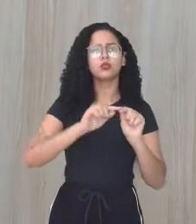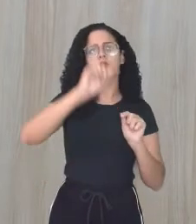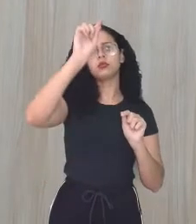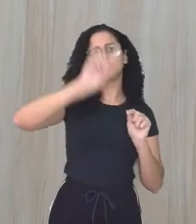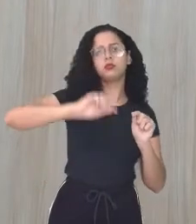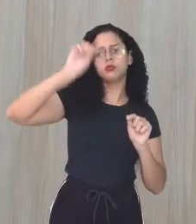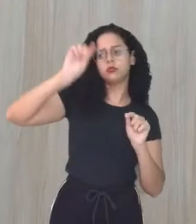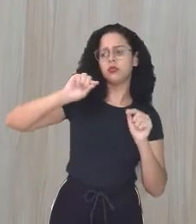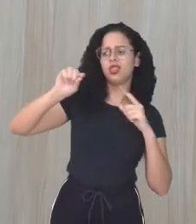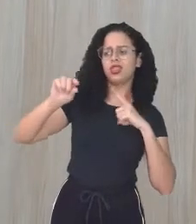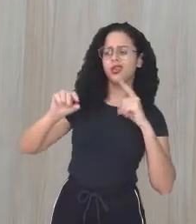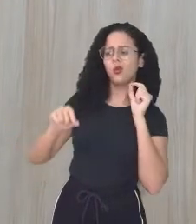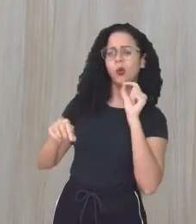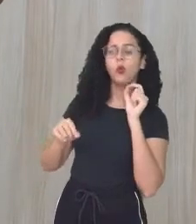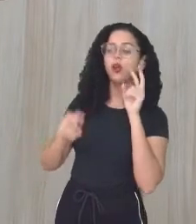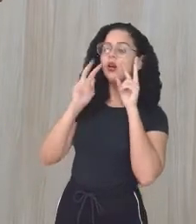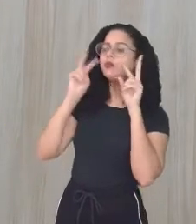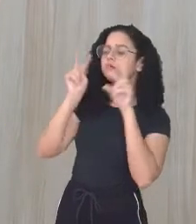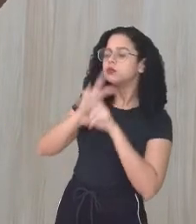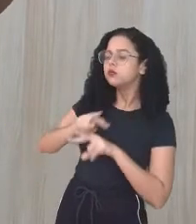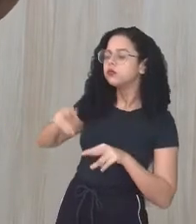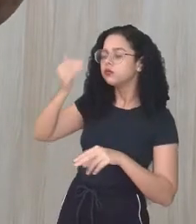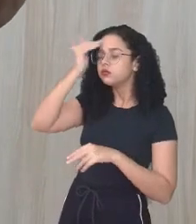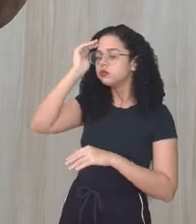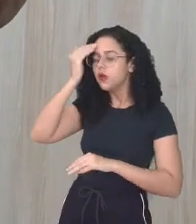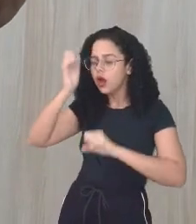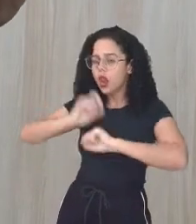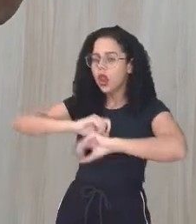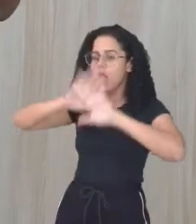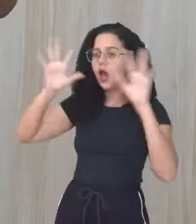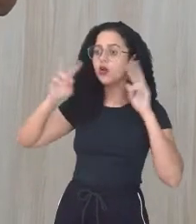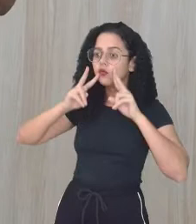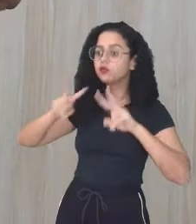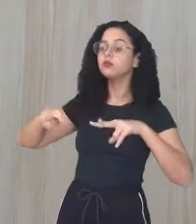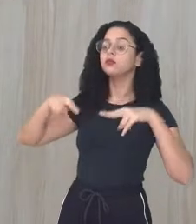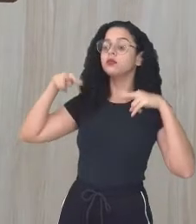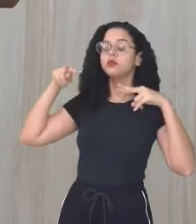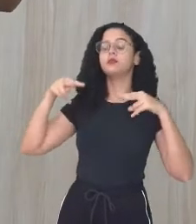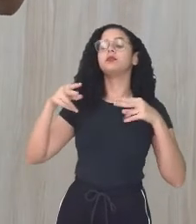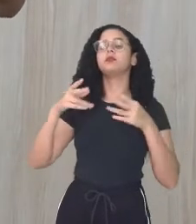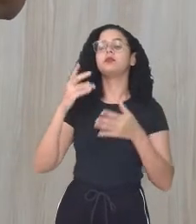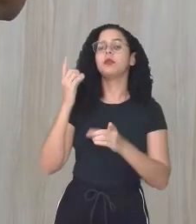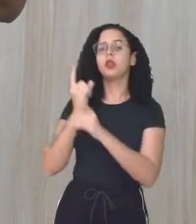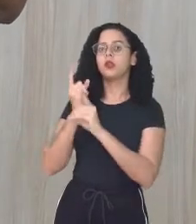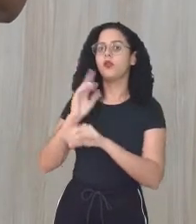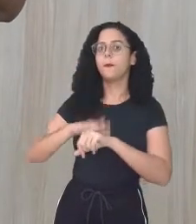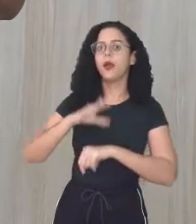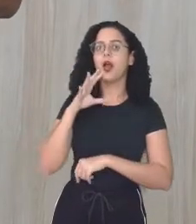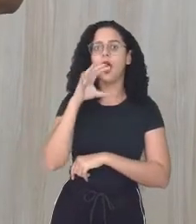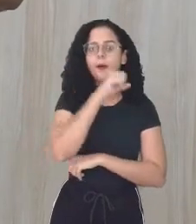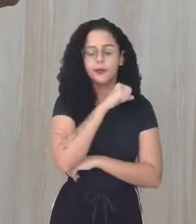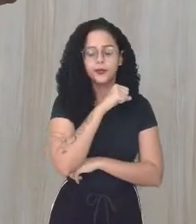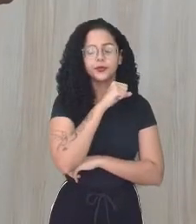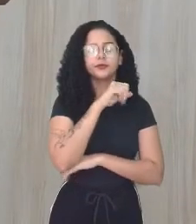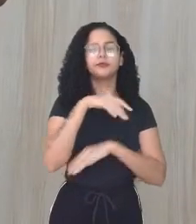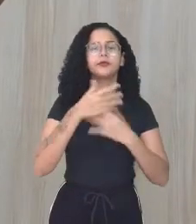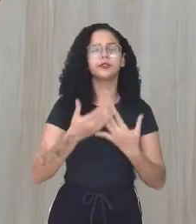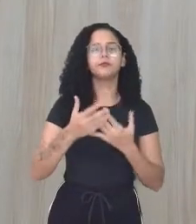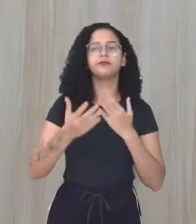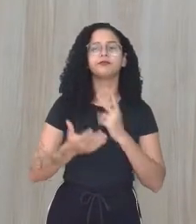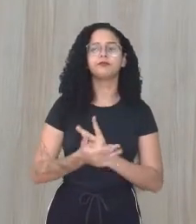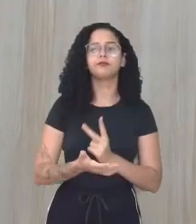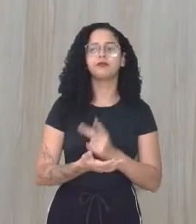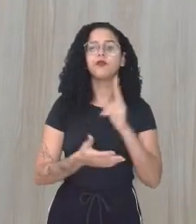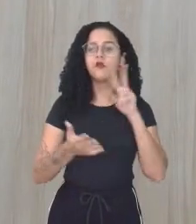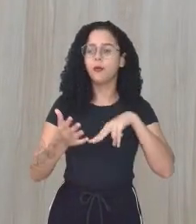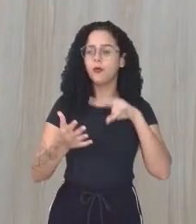você tem uma visão mais ampla, tá certo? Identifica muito mais rápido, né? Então, vamos lá.